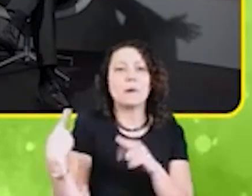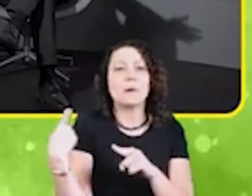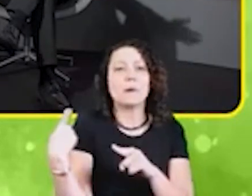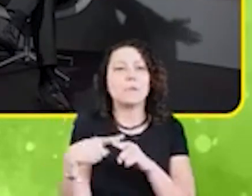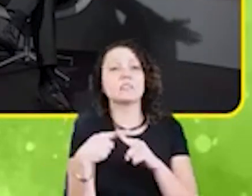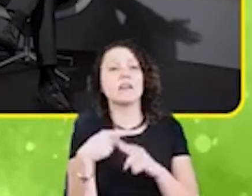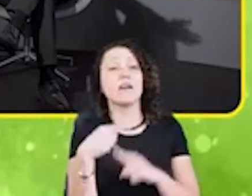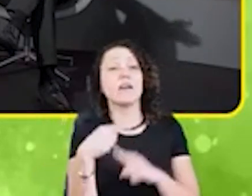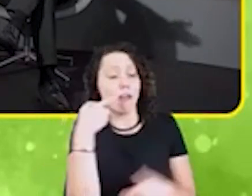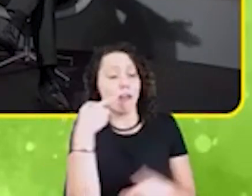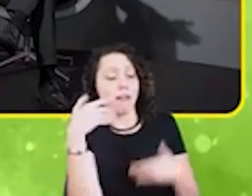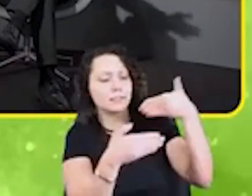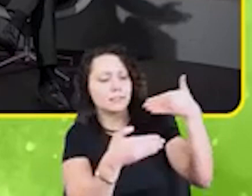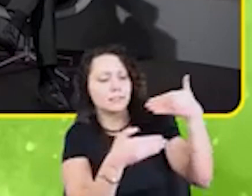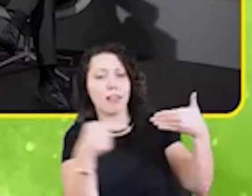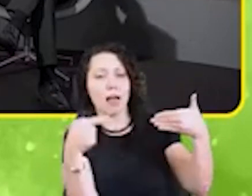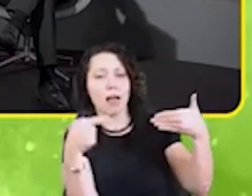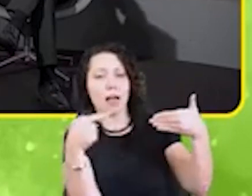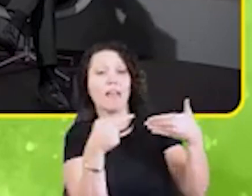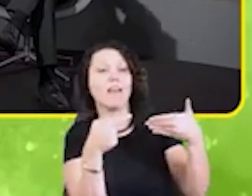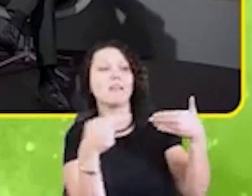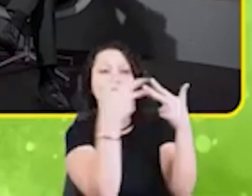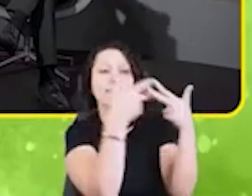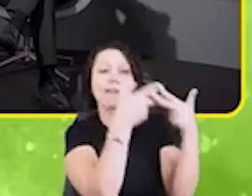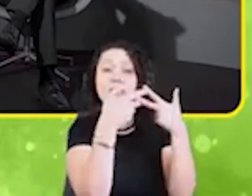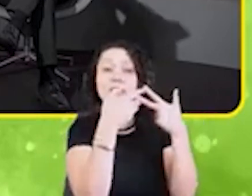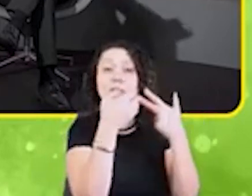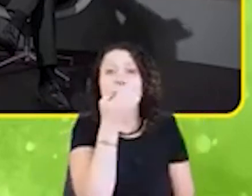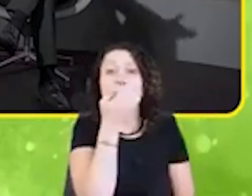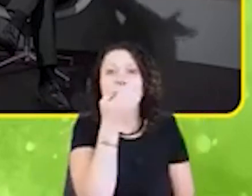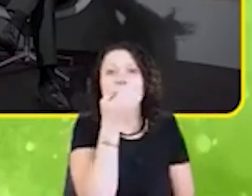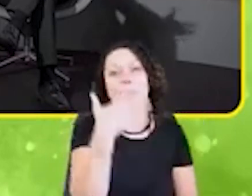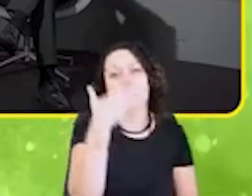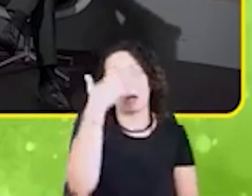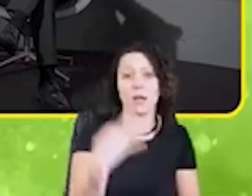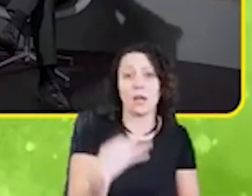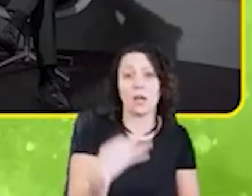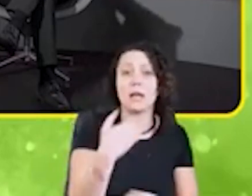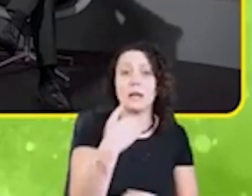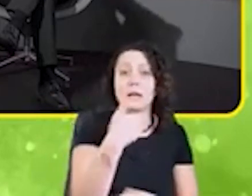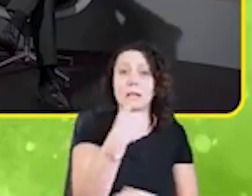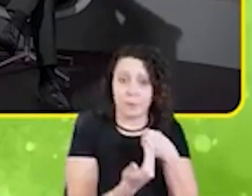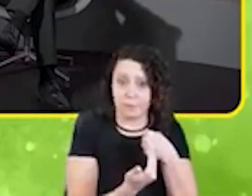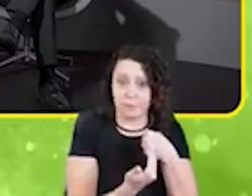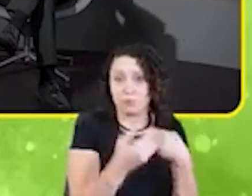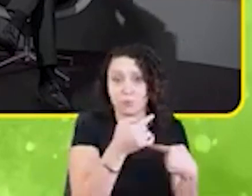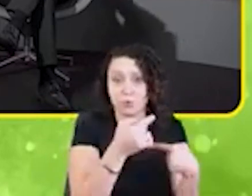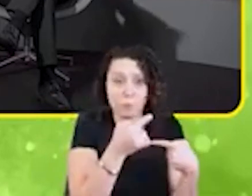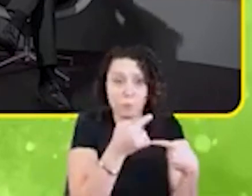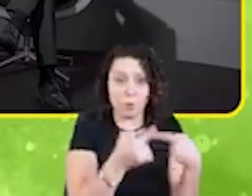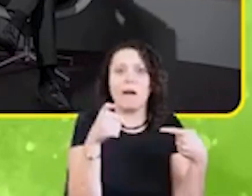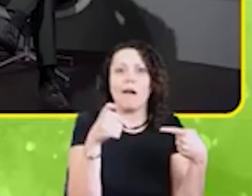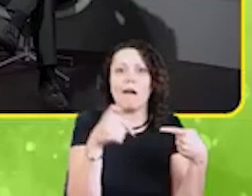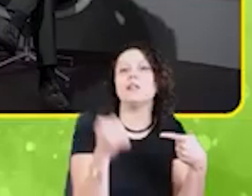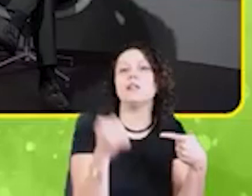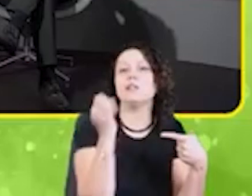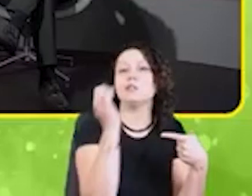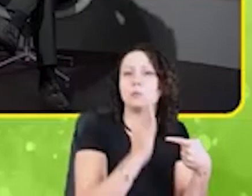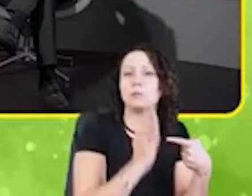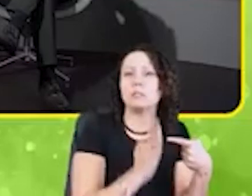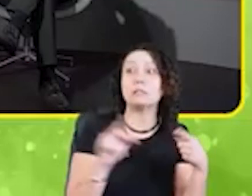de como as políticas públicas tem se desenvolvido no Brasil e como que a temática climática realmente tá muito forte tá